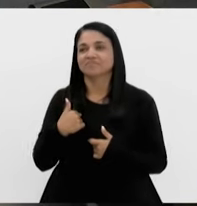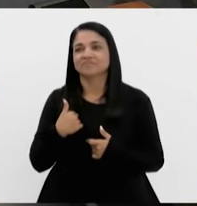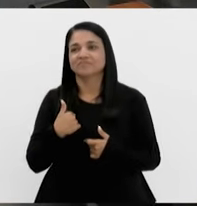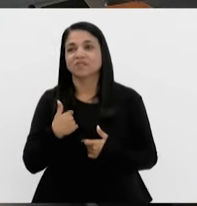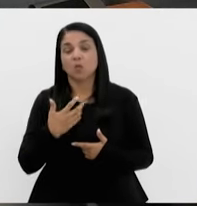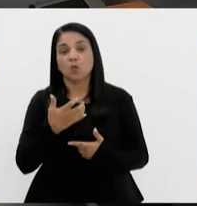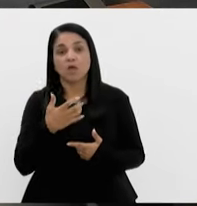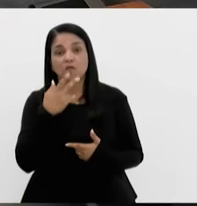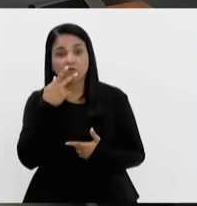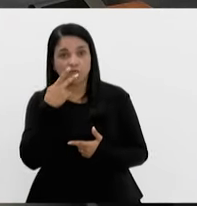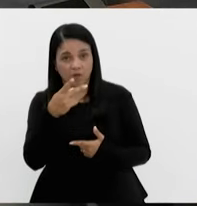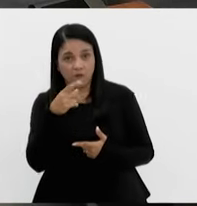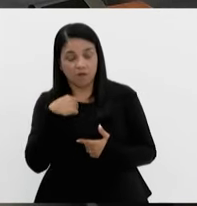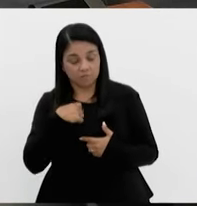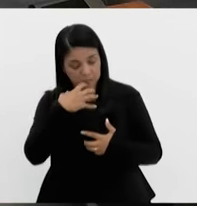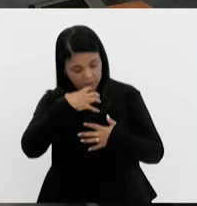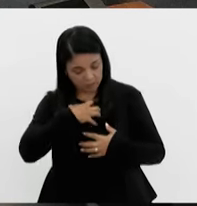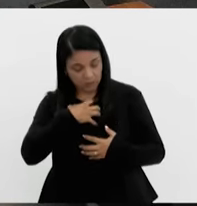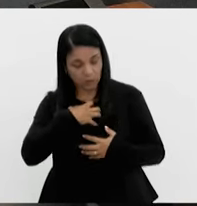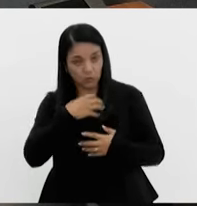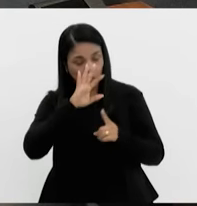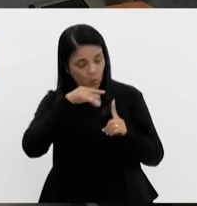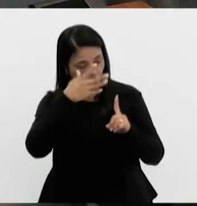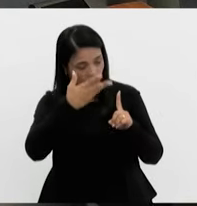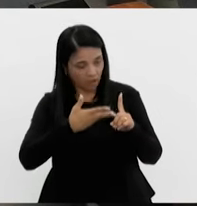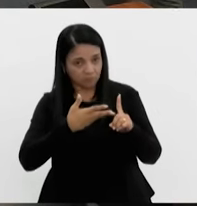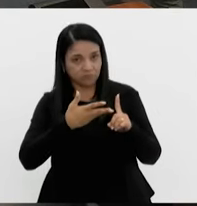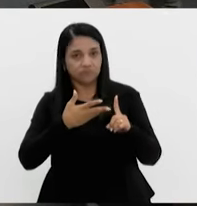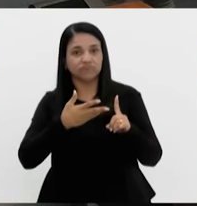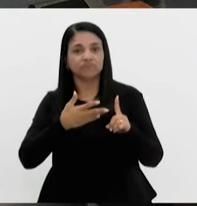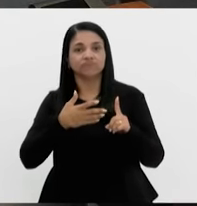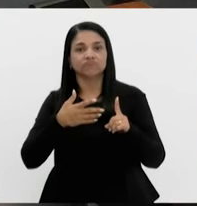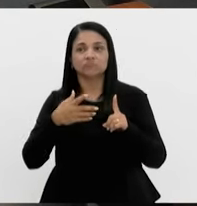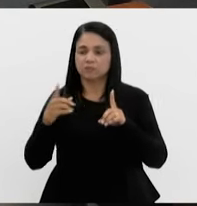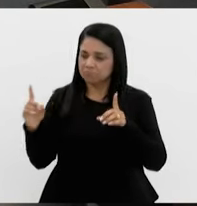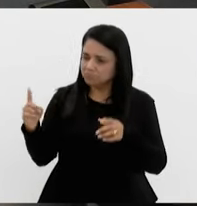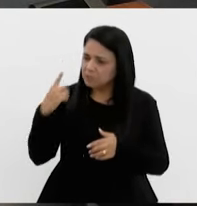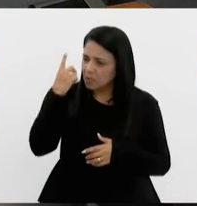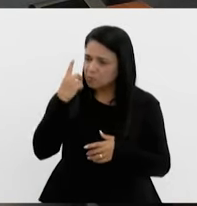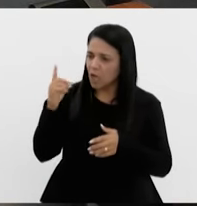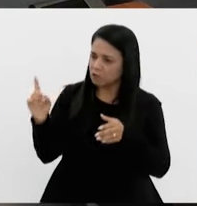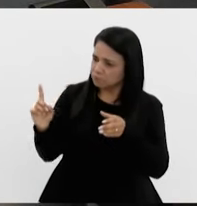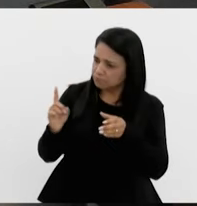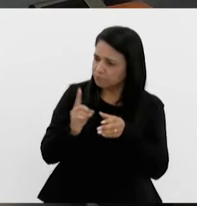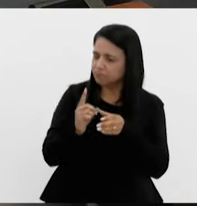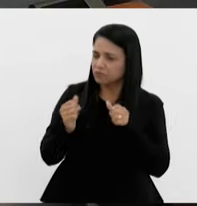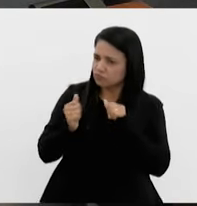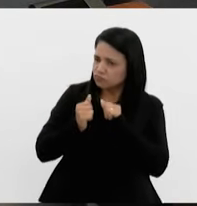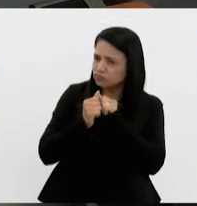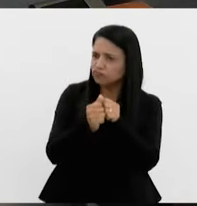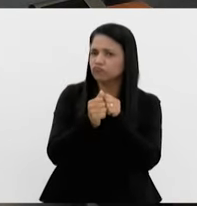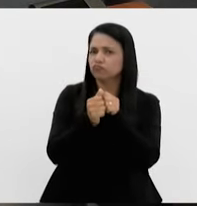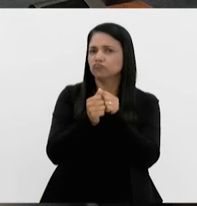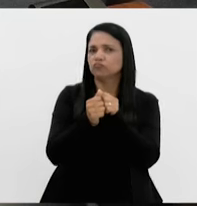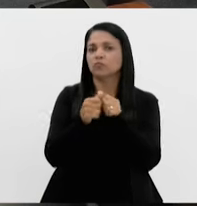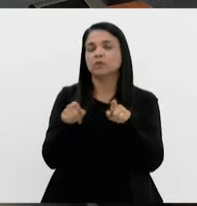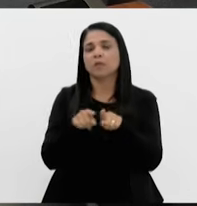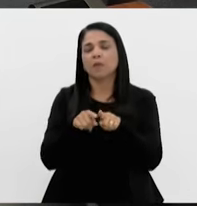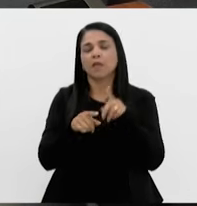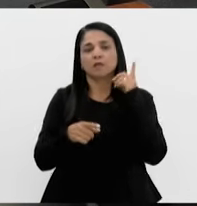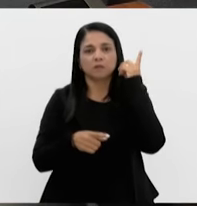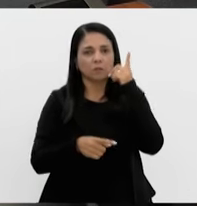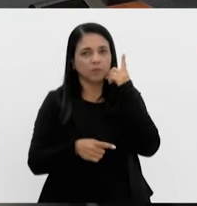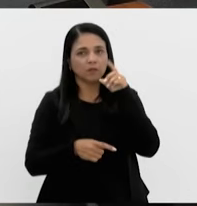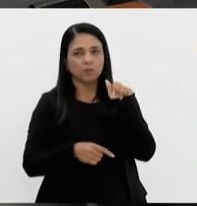que eu me sinto honrado em ter parlamentares né como vossa excelência como Deputado Alan Lopes